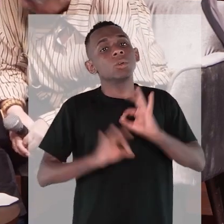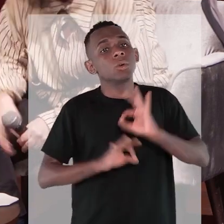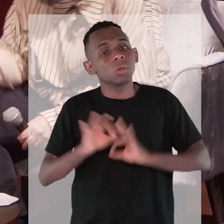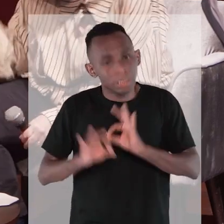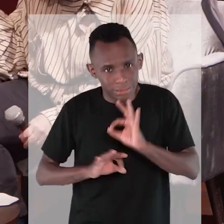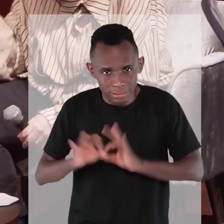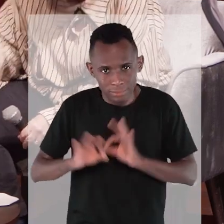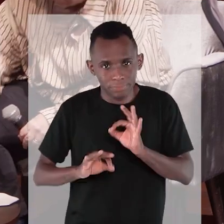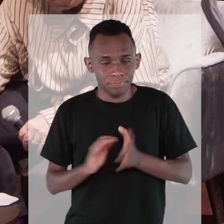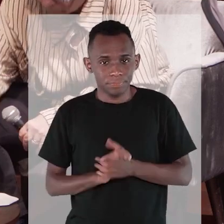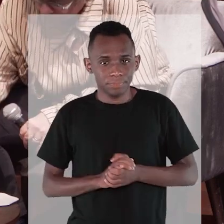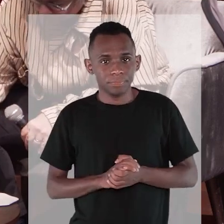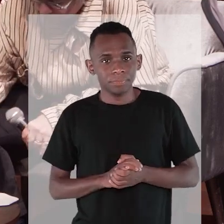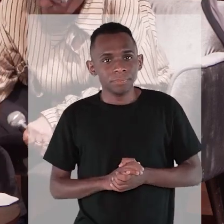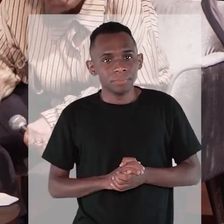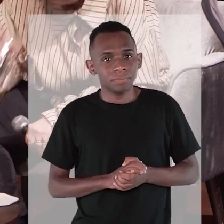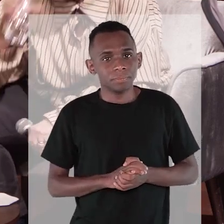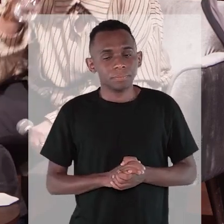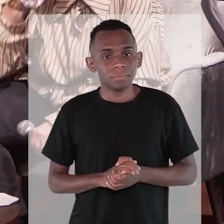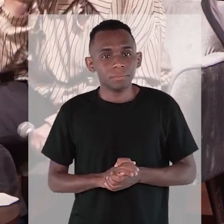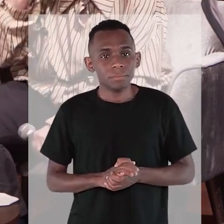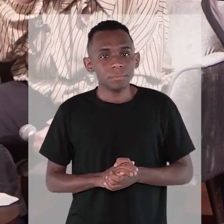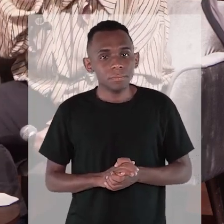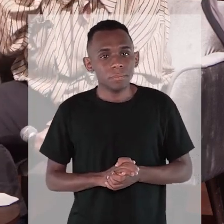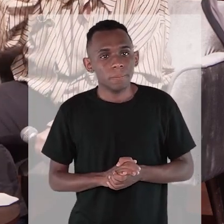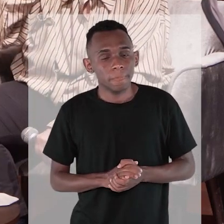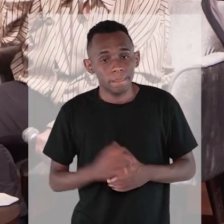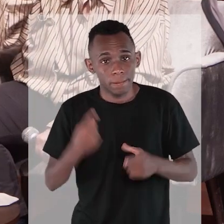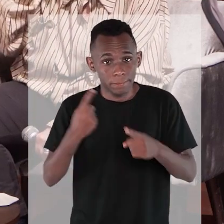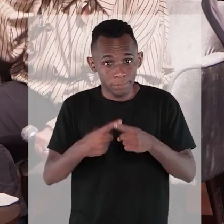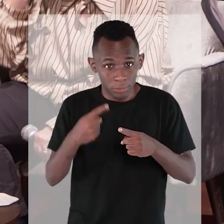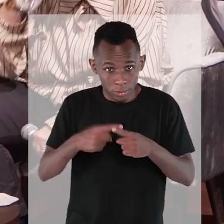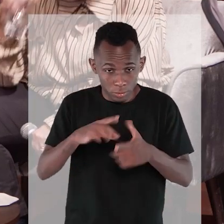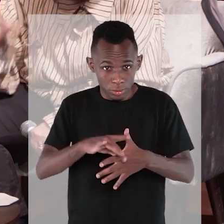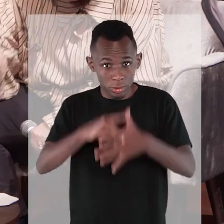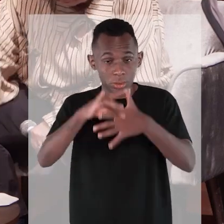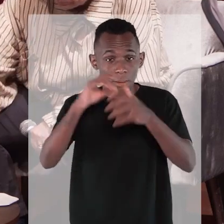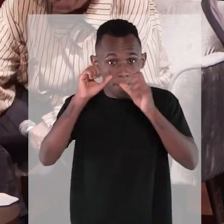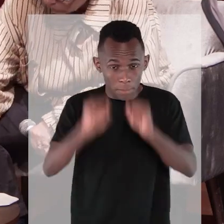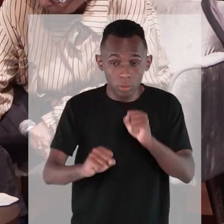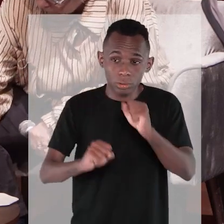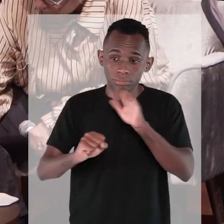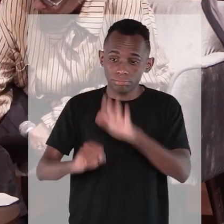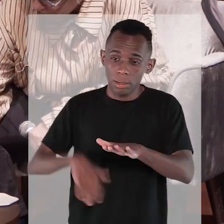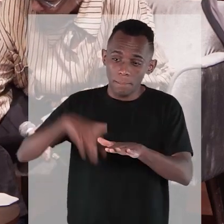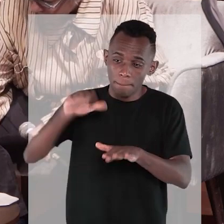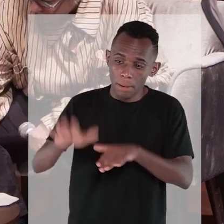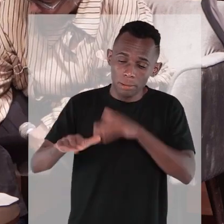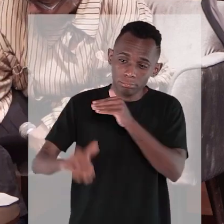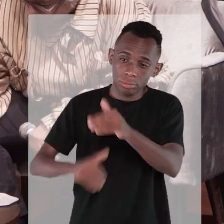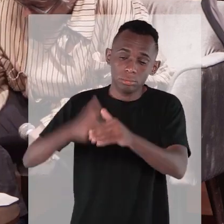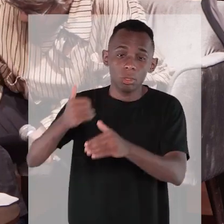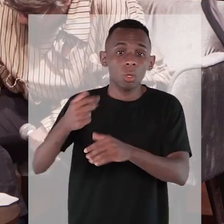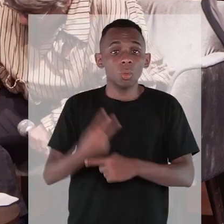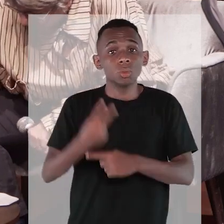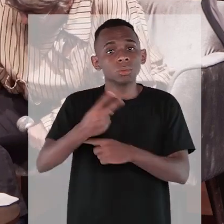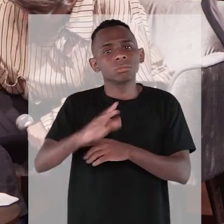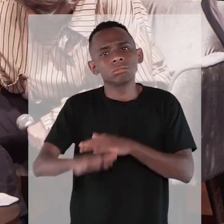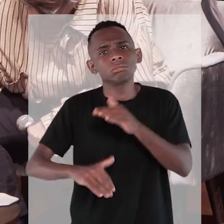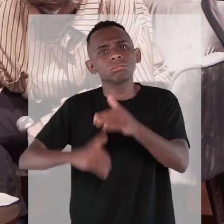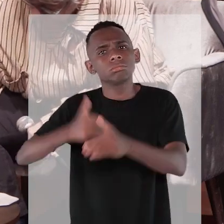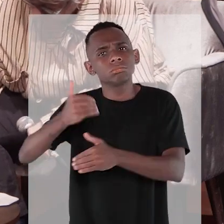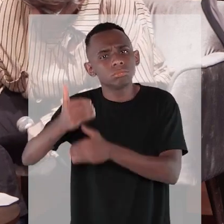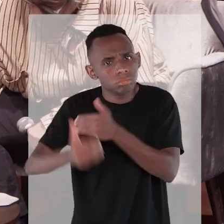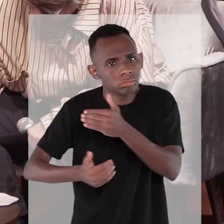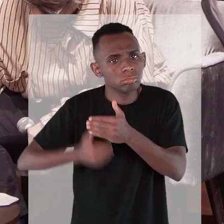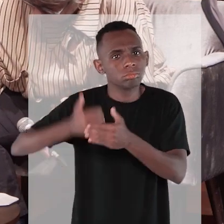como tal. Né? Porque o líder ele pode dar o primeiro passo, mas o passo seguinte de uma tomada de